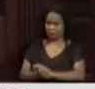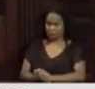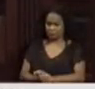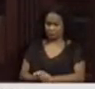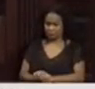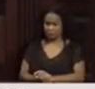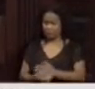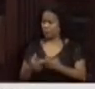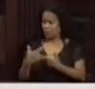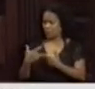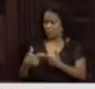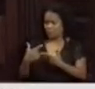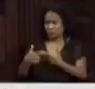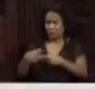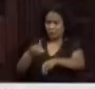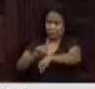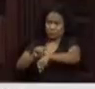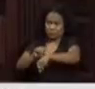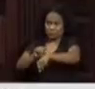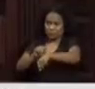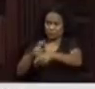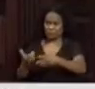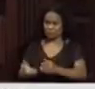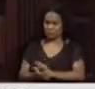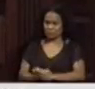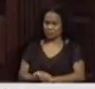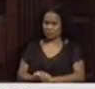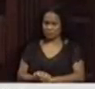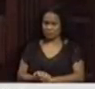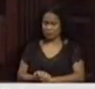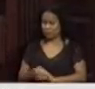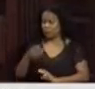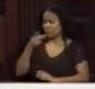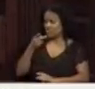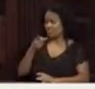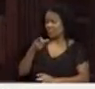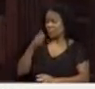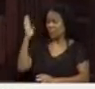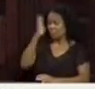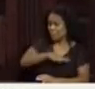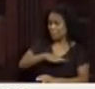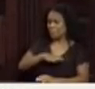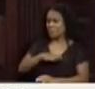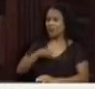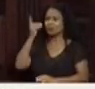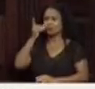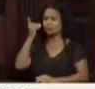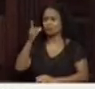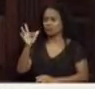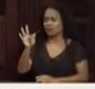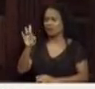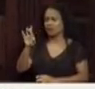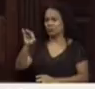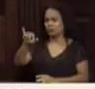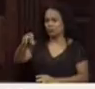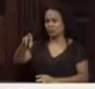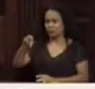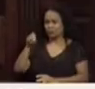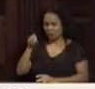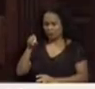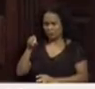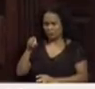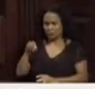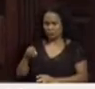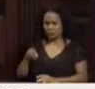Vossa Excelência, vocês lá têm respeito. Vossa Excelência, alguém? Continue falando mal do PSOL e do Freixo, porque quem Vossa Excelência fala bem, não está bem